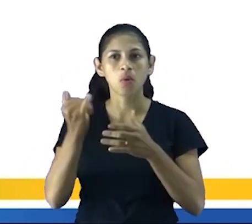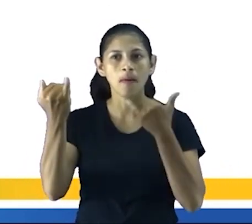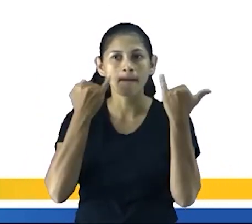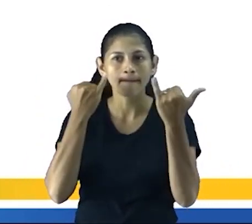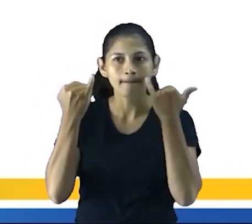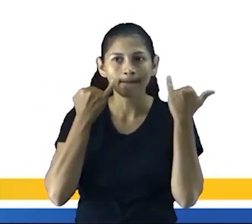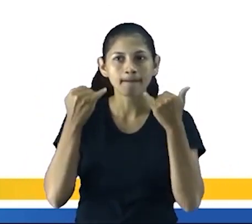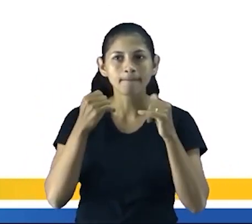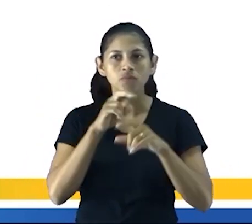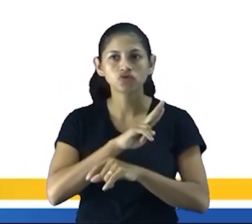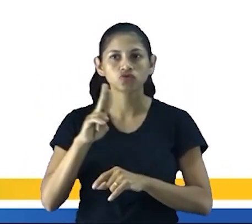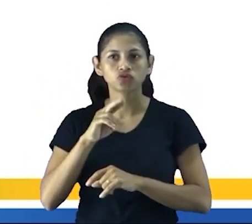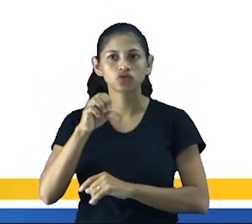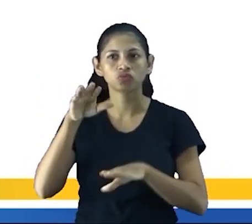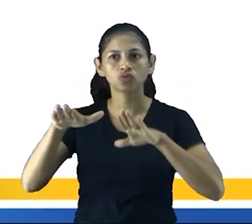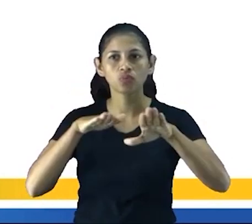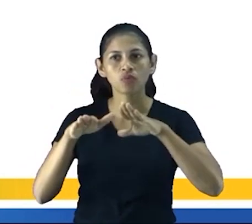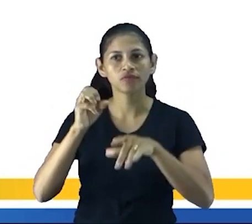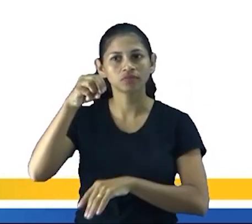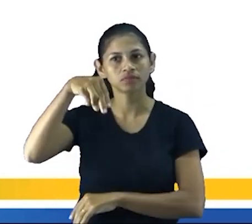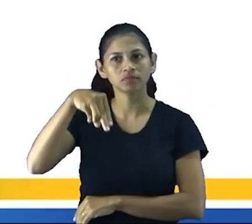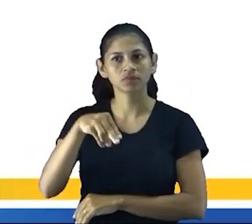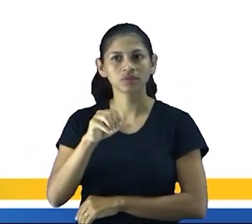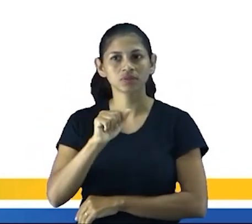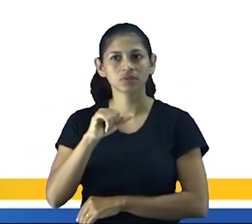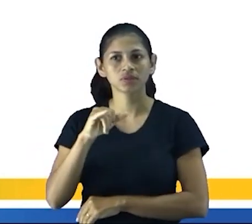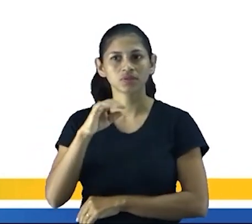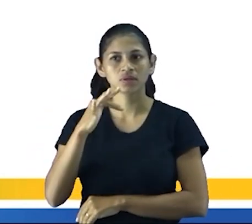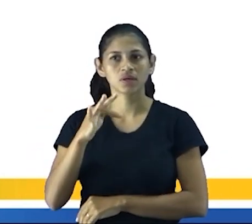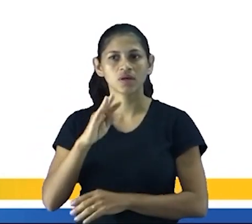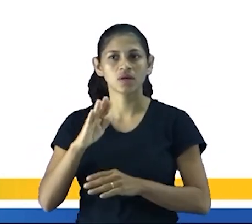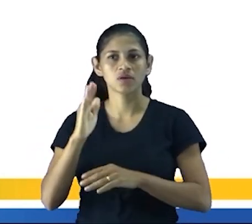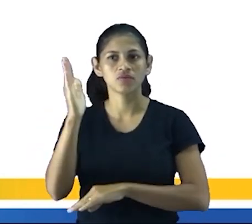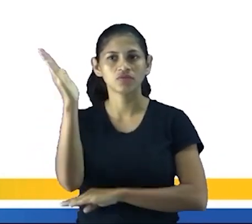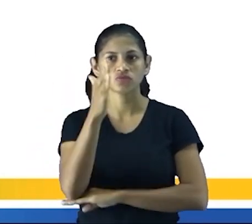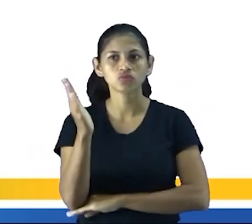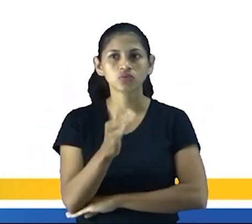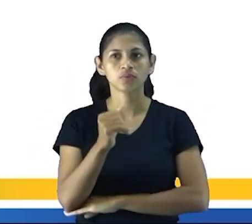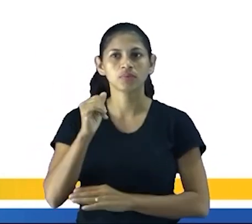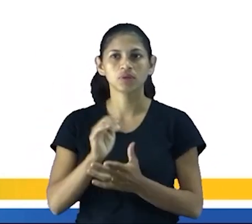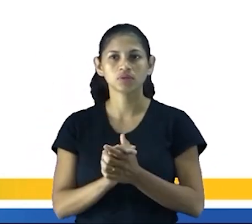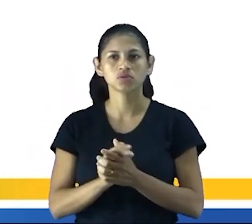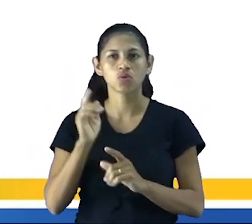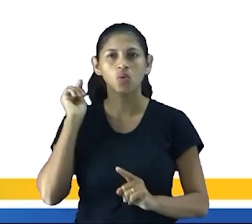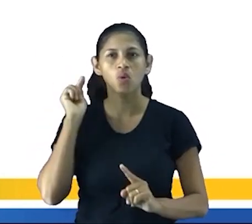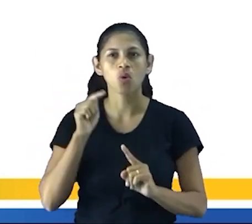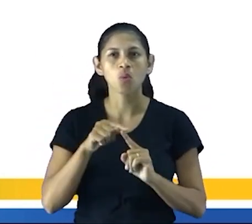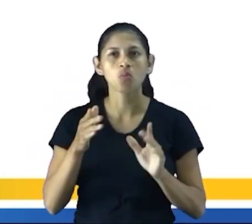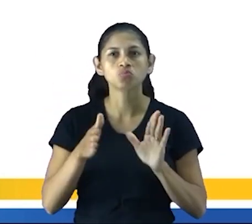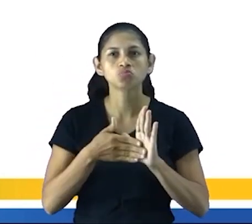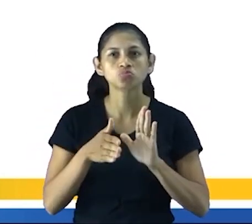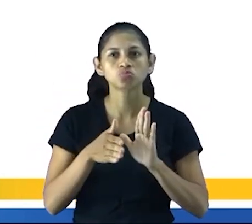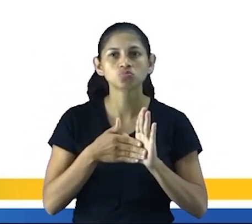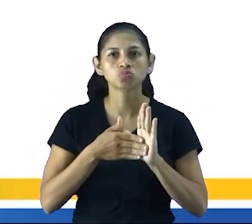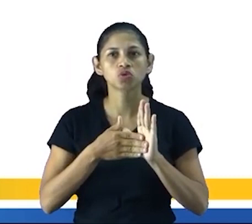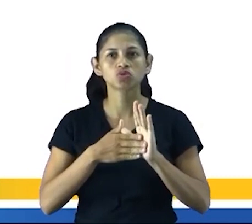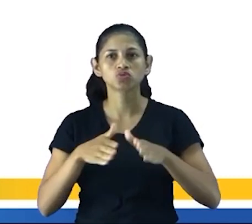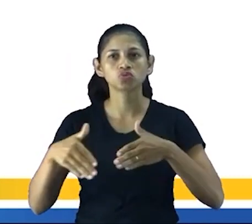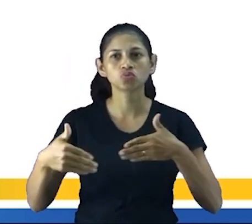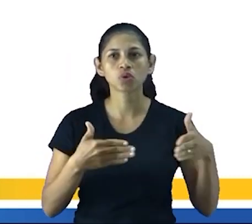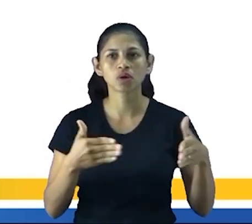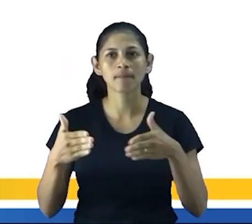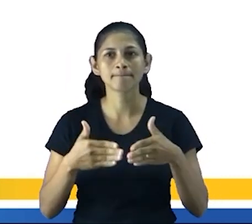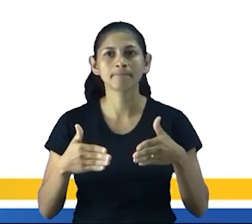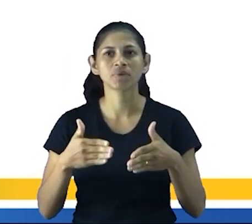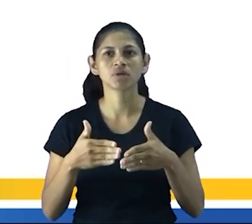autor. Trata-se de um caminho estético fundamental da arte brasileira, assegura Ardes.